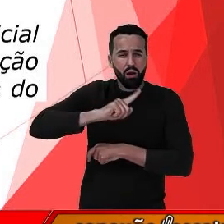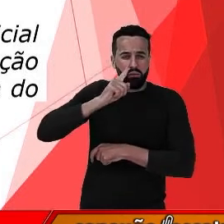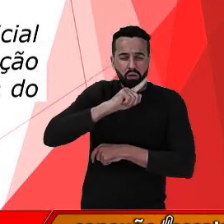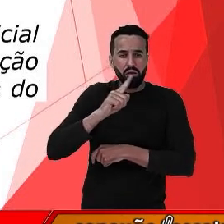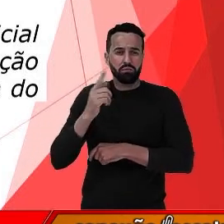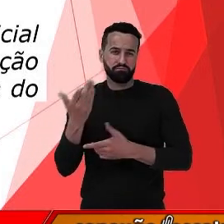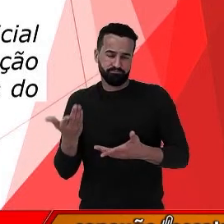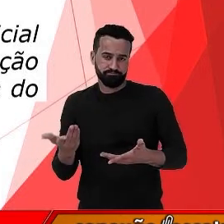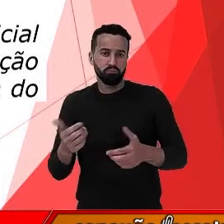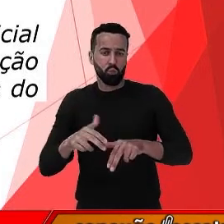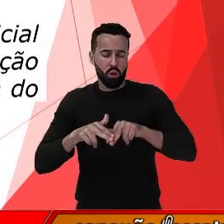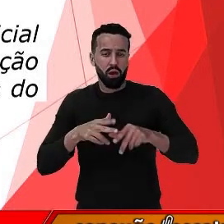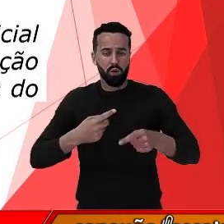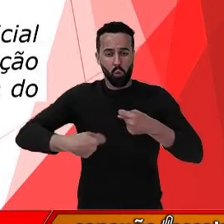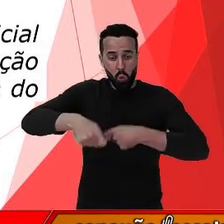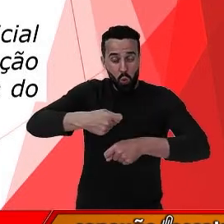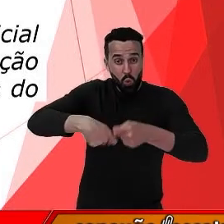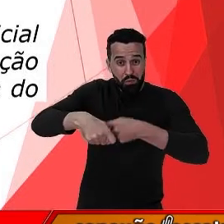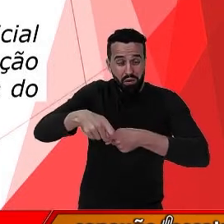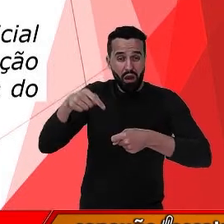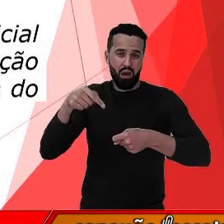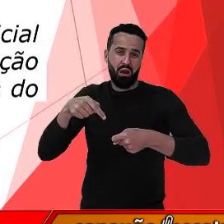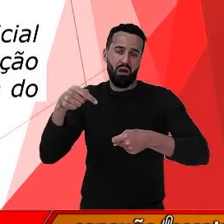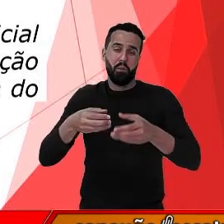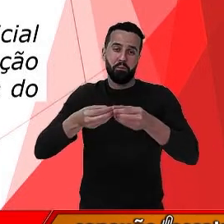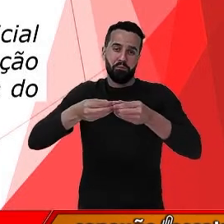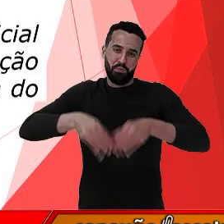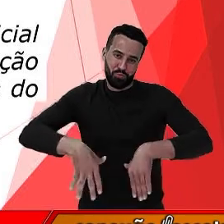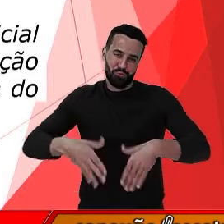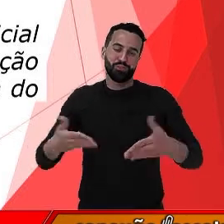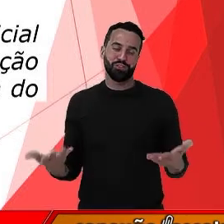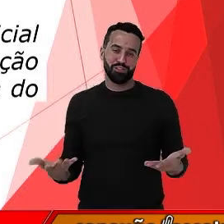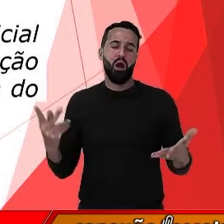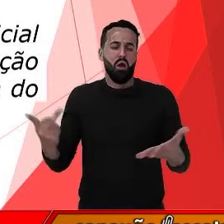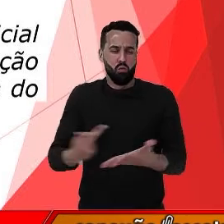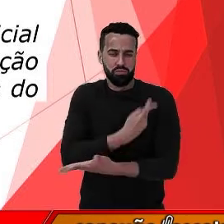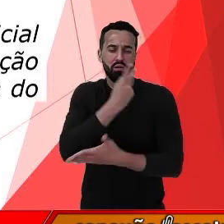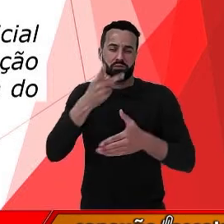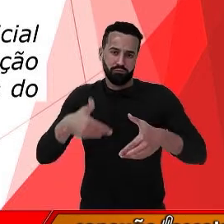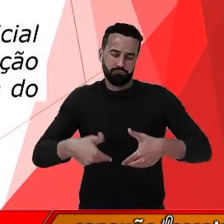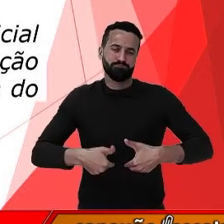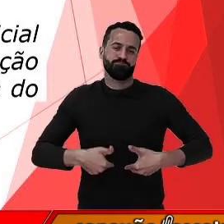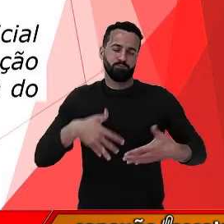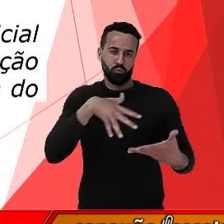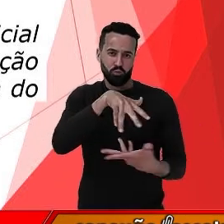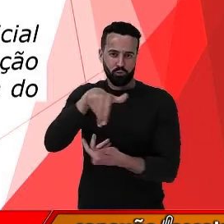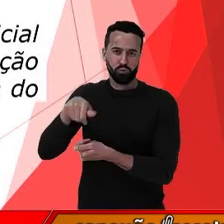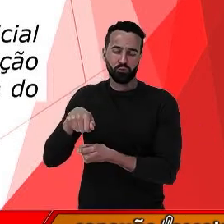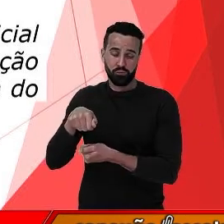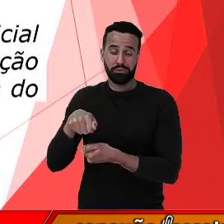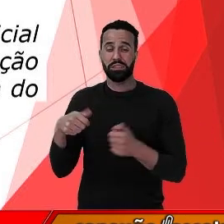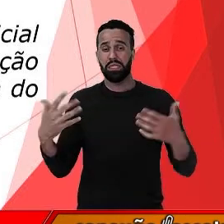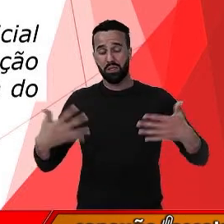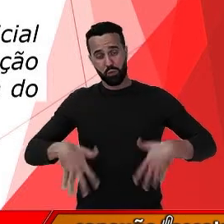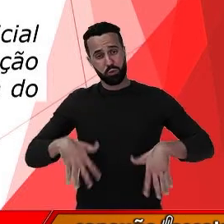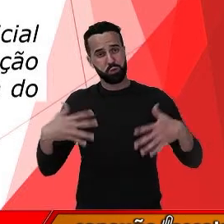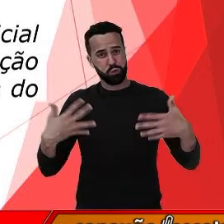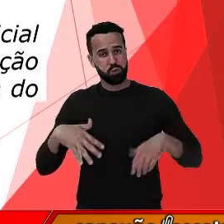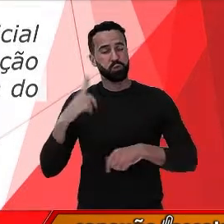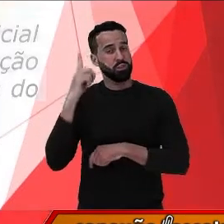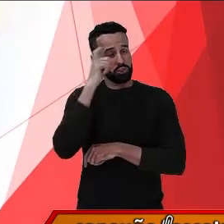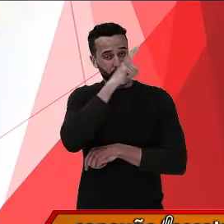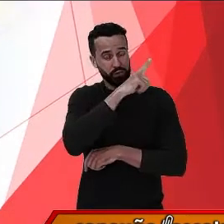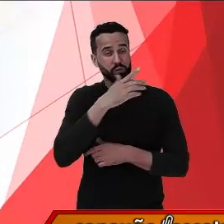as questões econômicas têm muito peso quando se fala da fome no mundo. Complicadão, né?